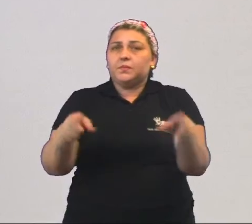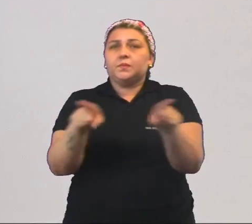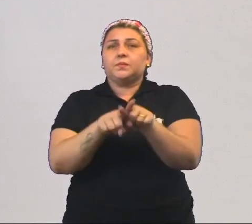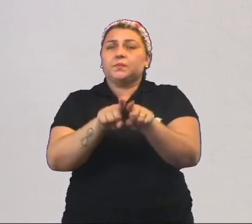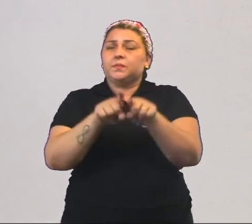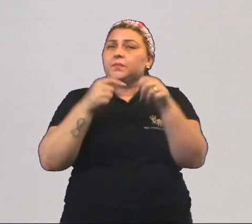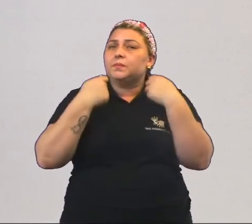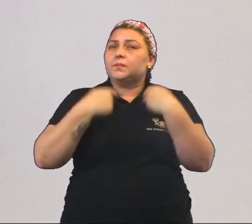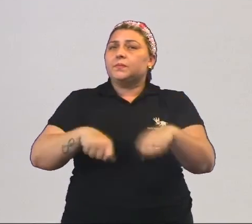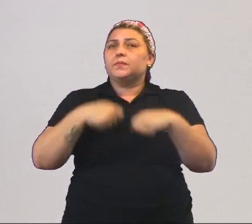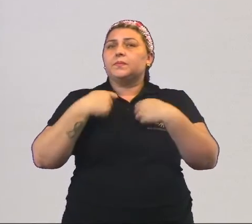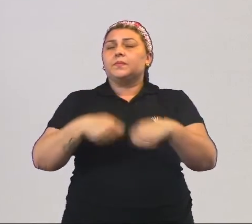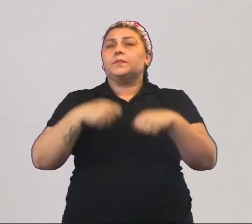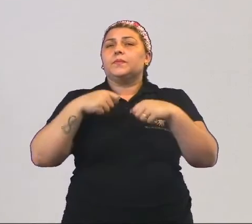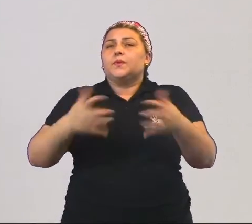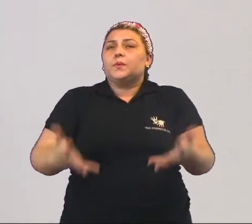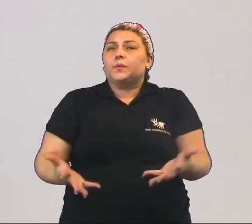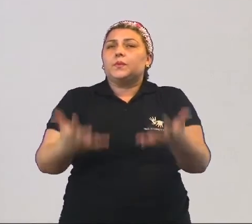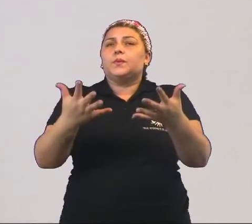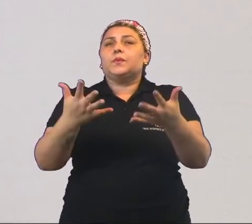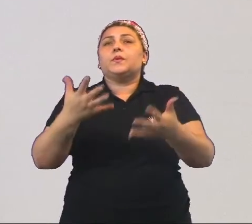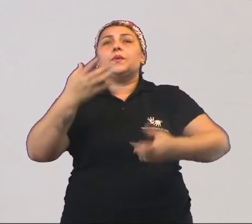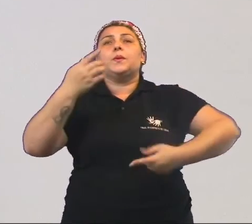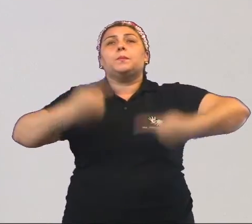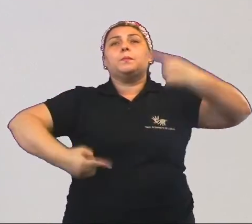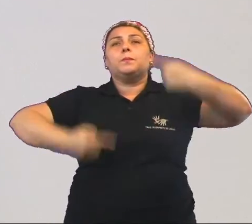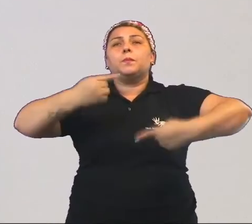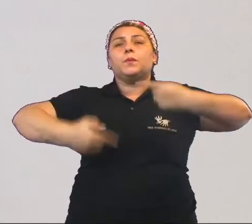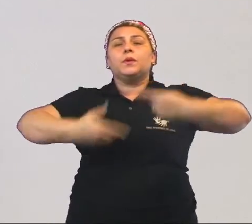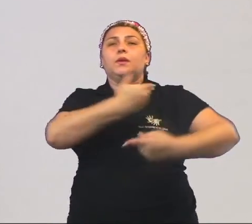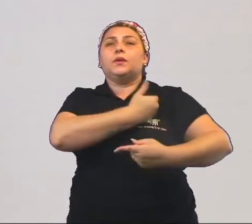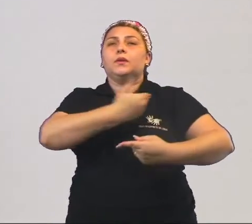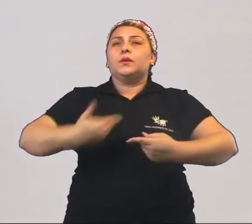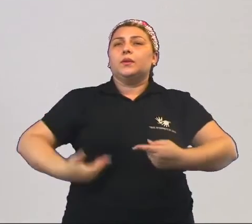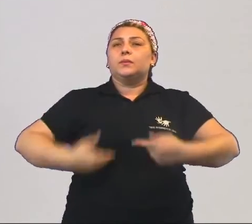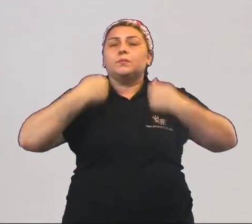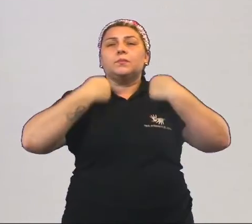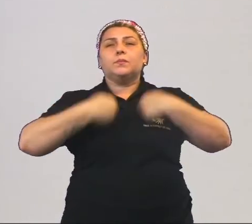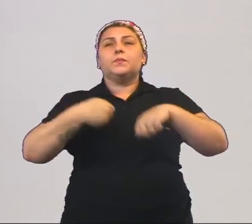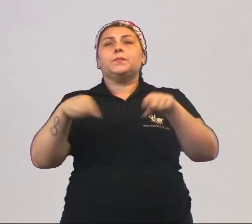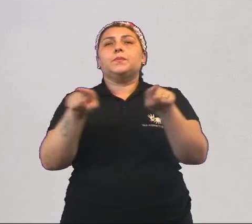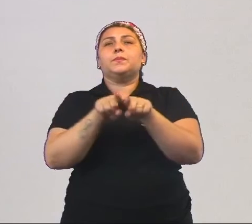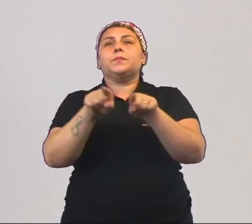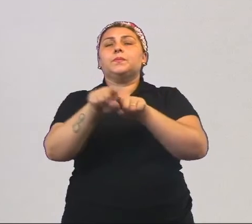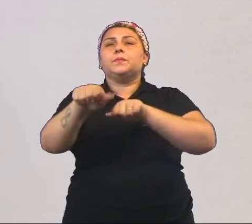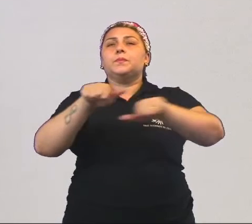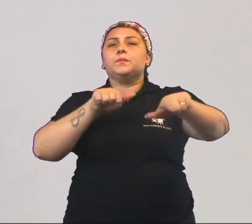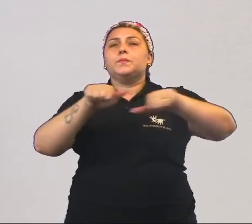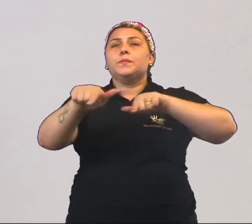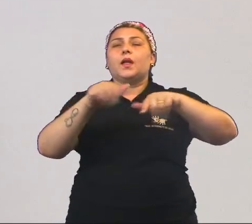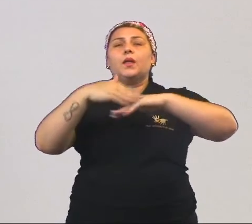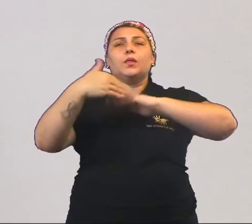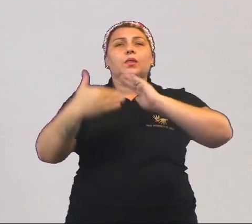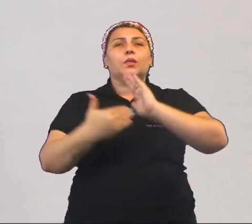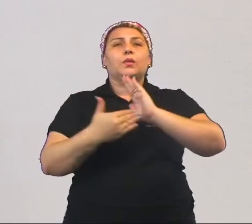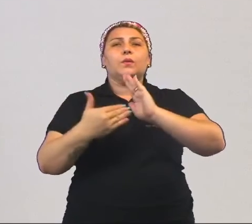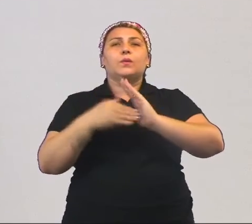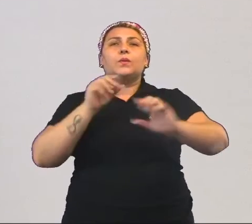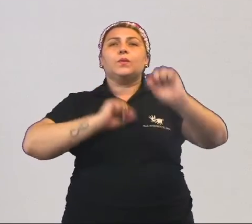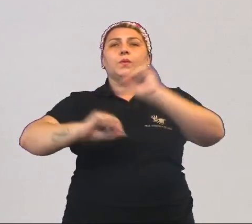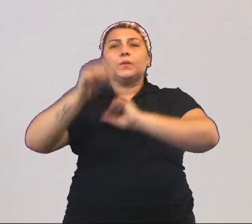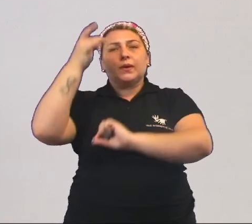é necessário o investimento de políticas públicas, é necessário, digamos assim, trabalhar toda uma questão